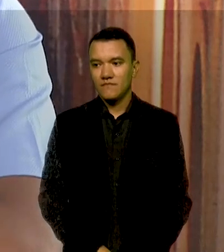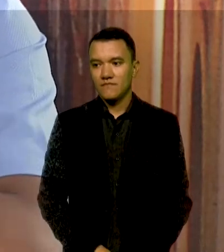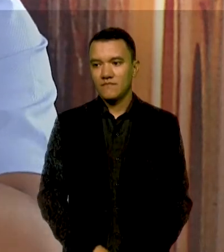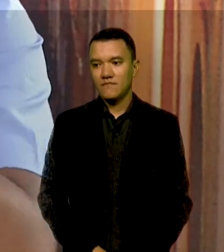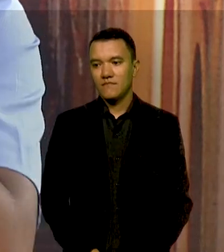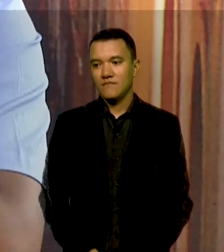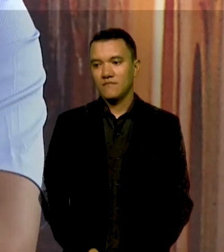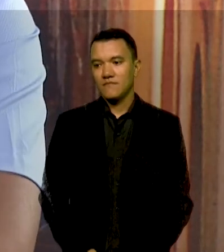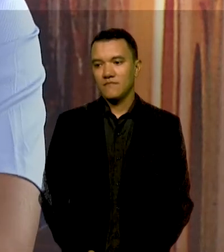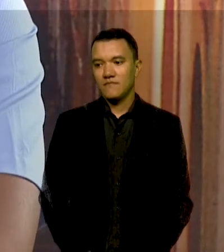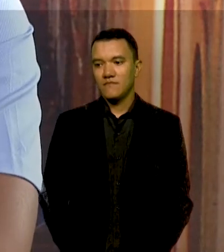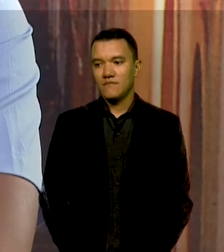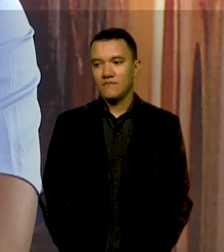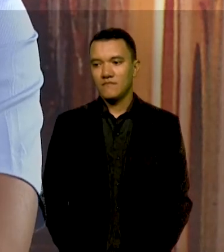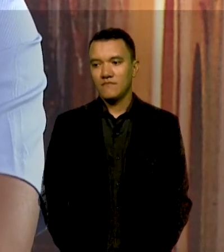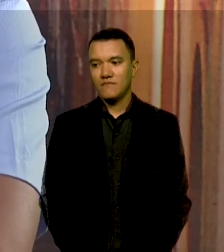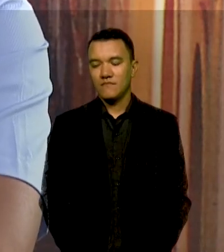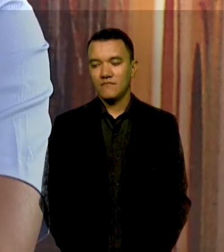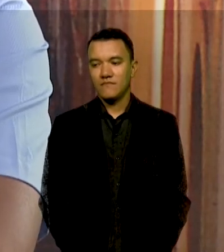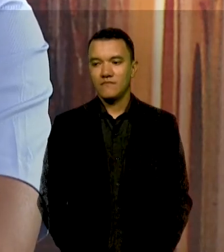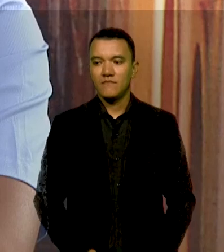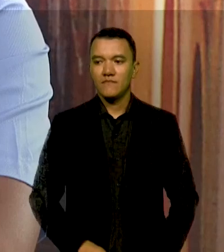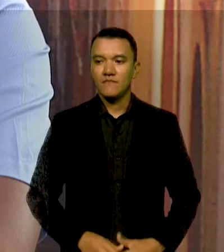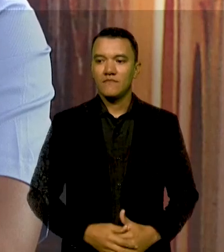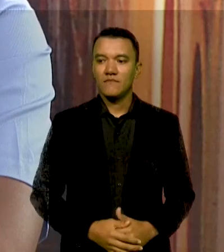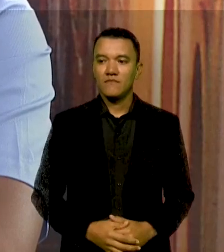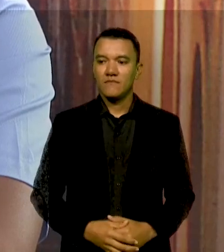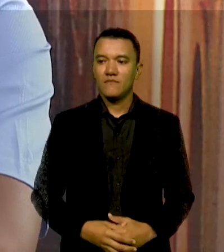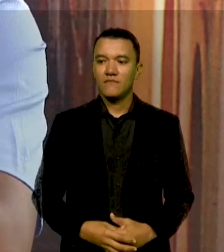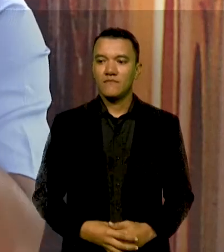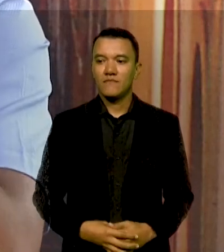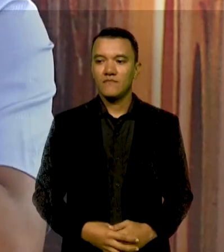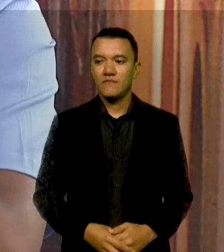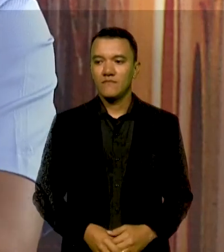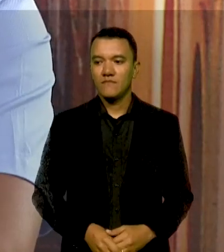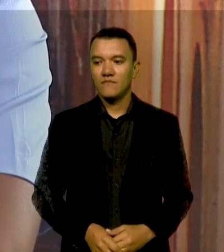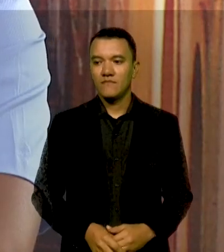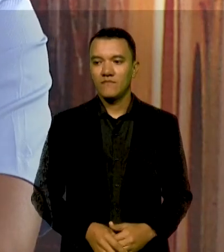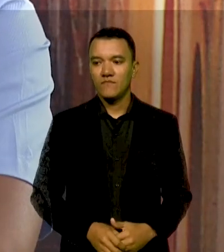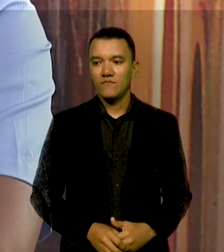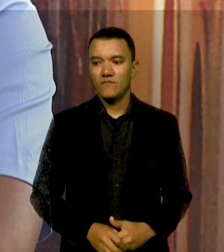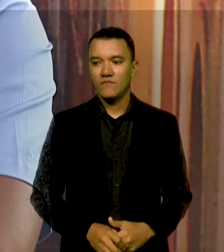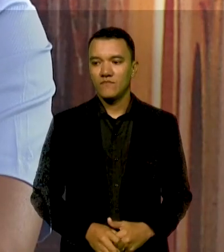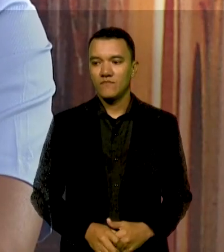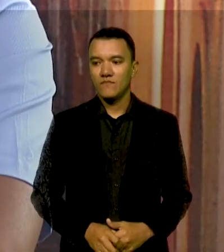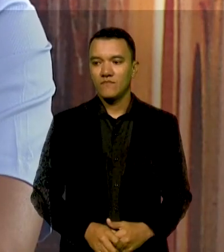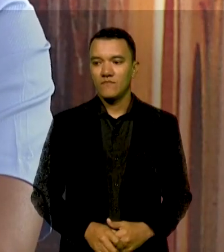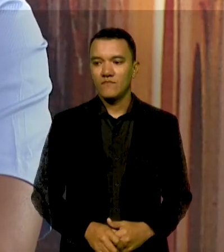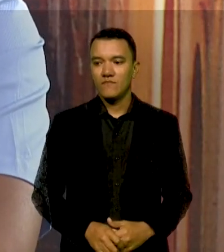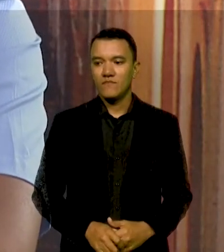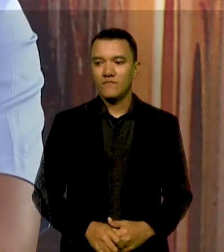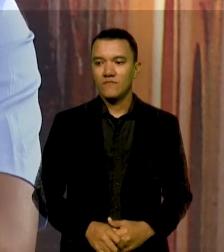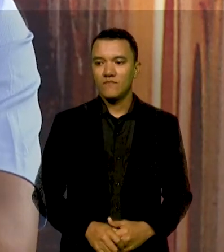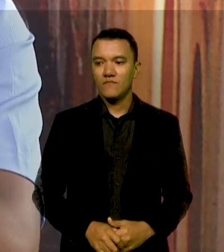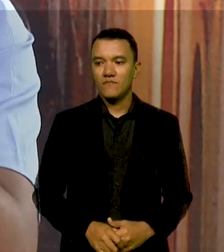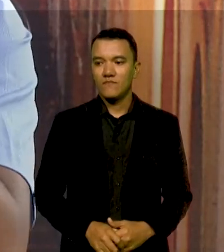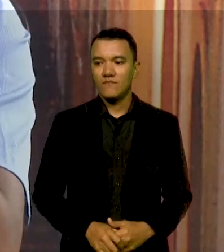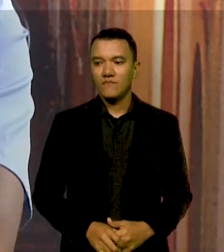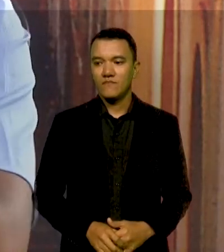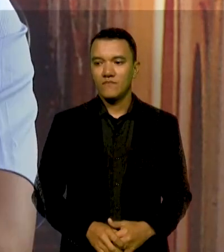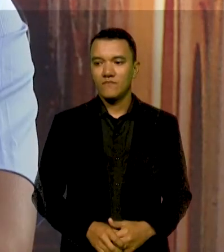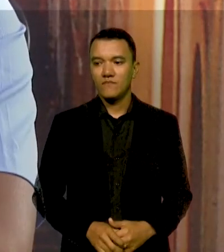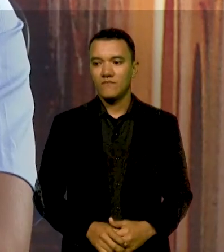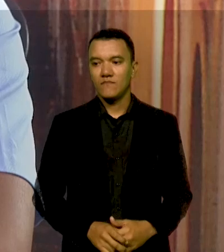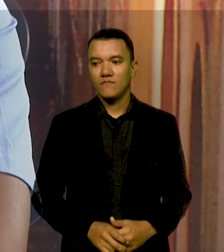né? Anteriormente, nós não tínhamos acessibilidade, a língua de sinais era muito mais proibida, era muito mais difícil do que é hoje. Nos anos